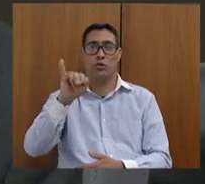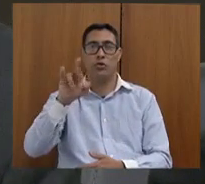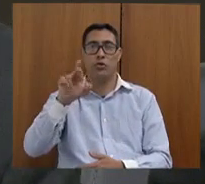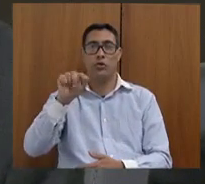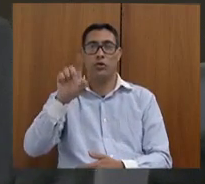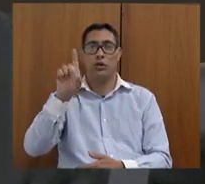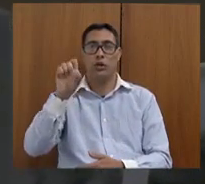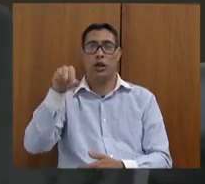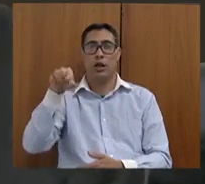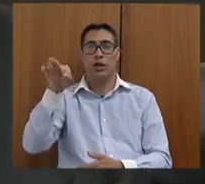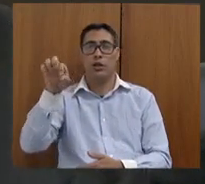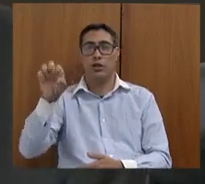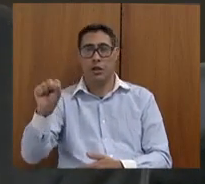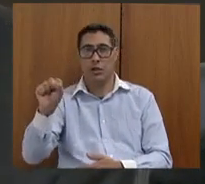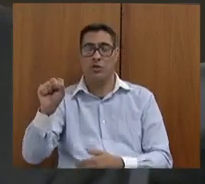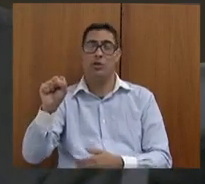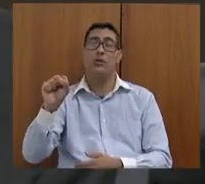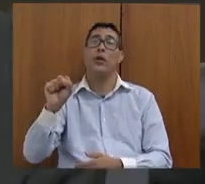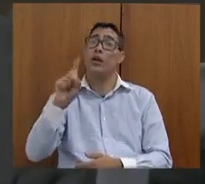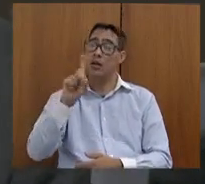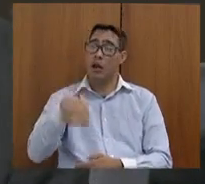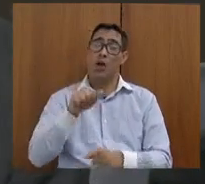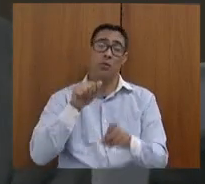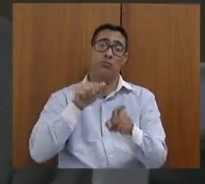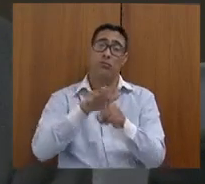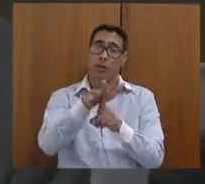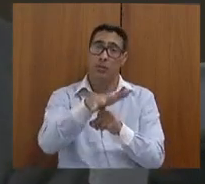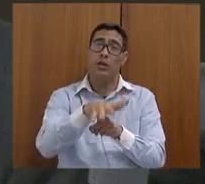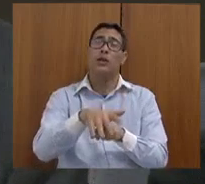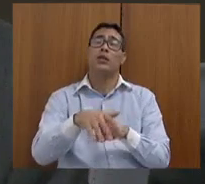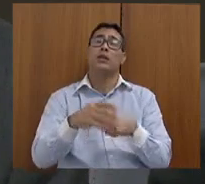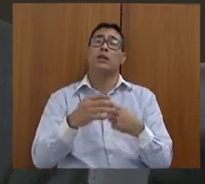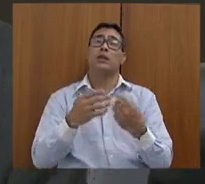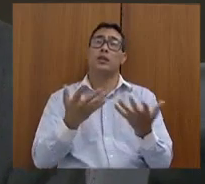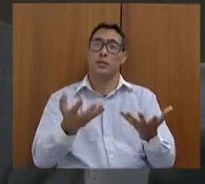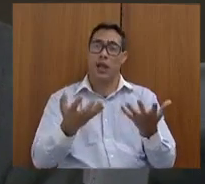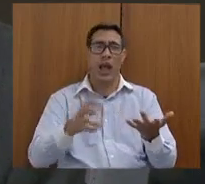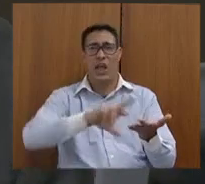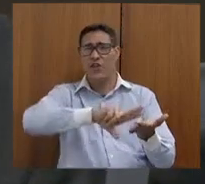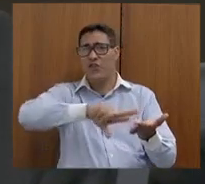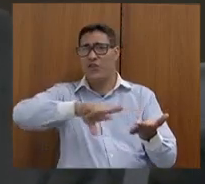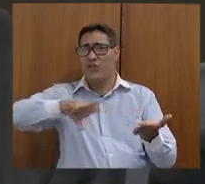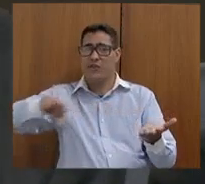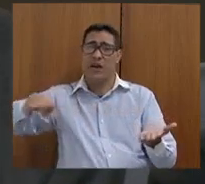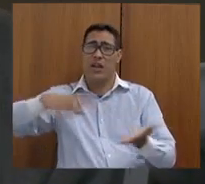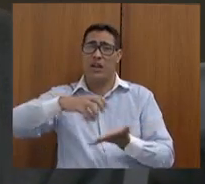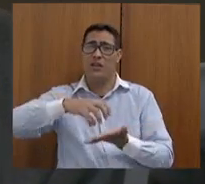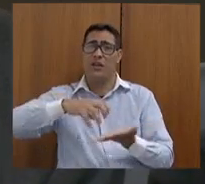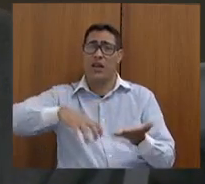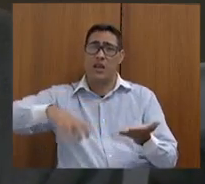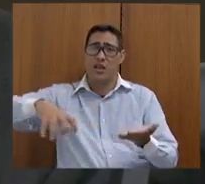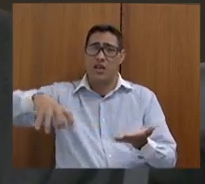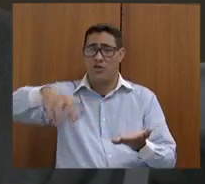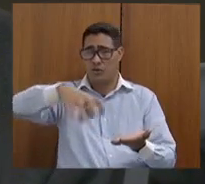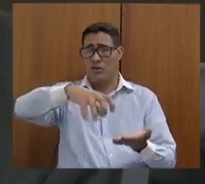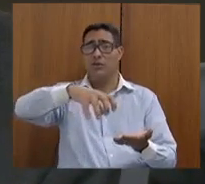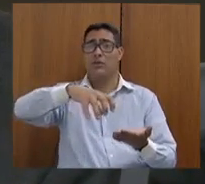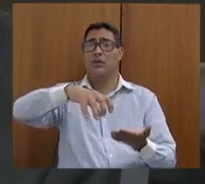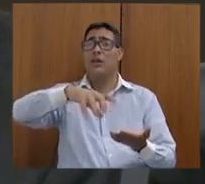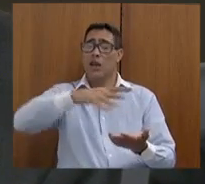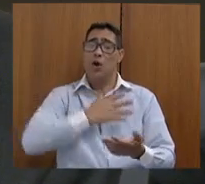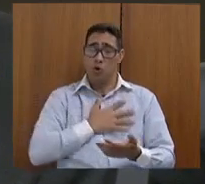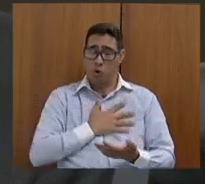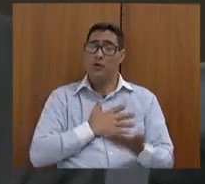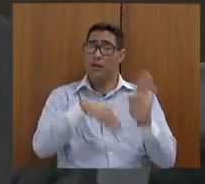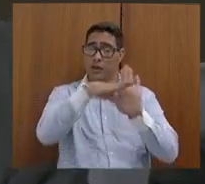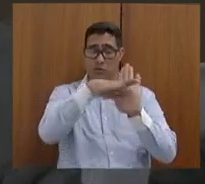sou um defensor é uma demanda também de várias regiões e gostei muito de um dos critérios de implantação